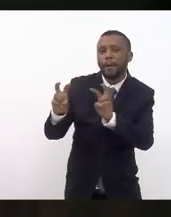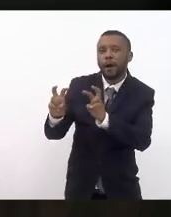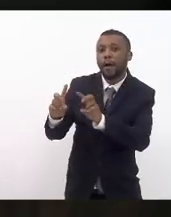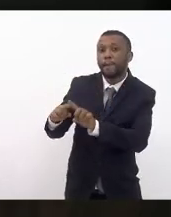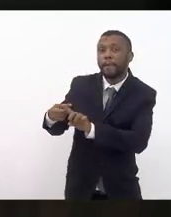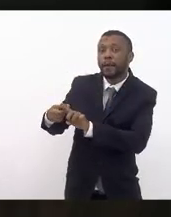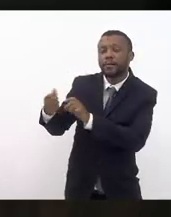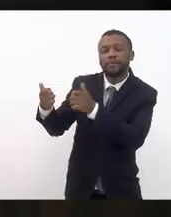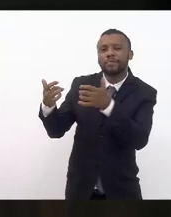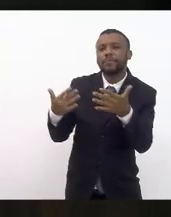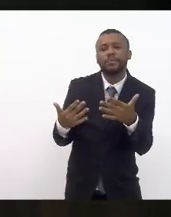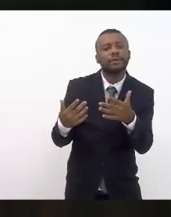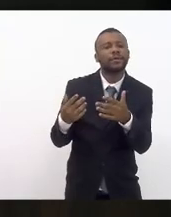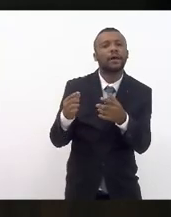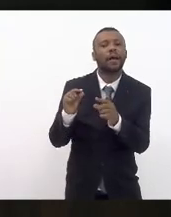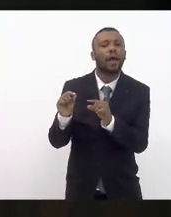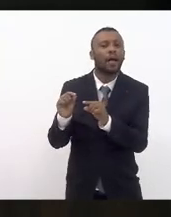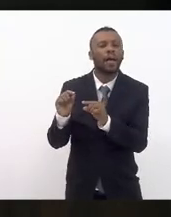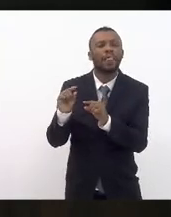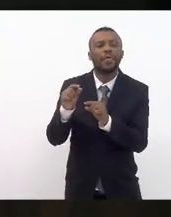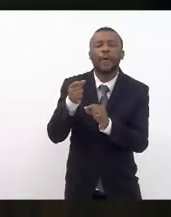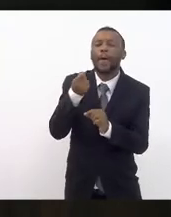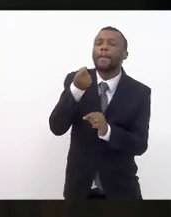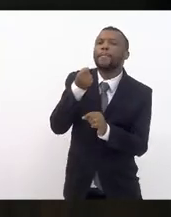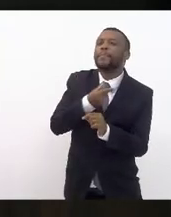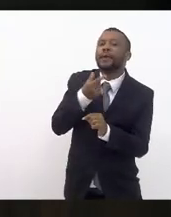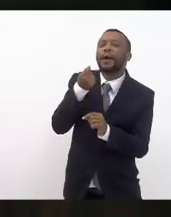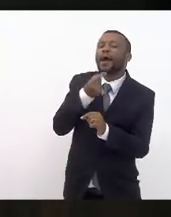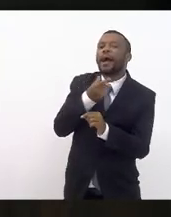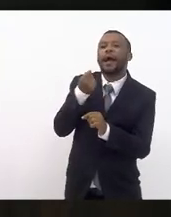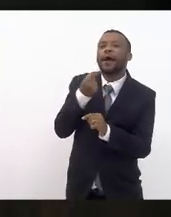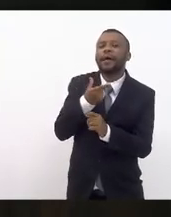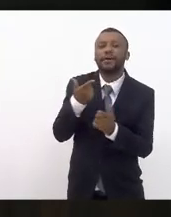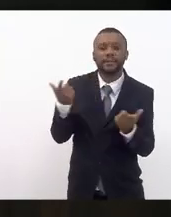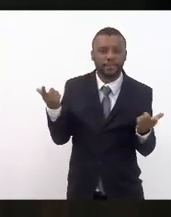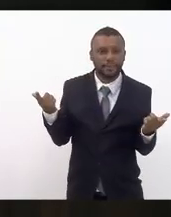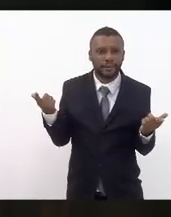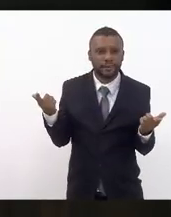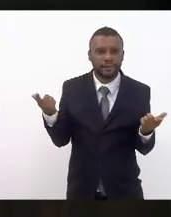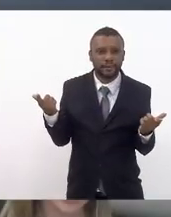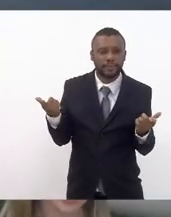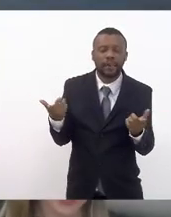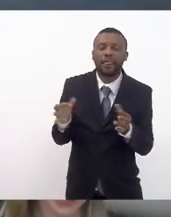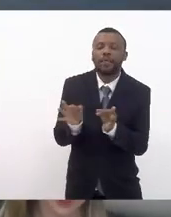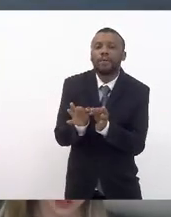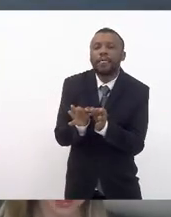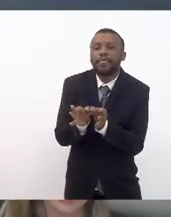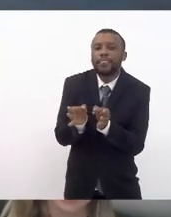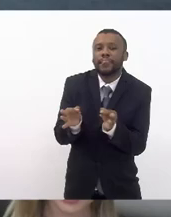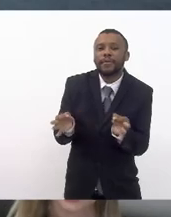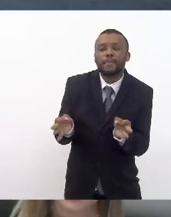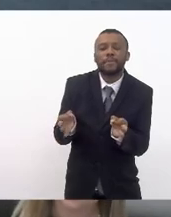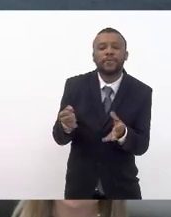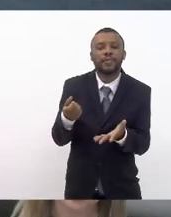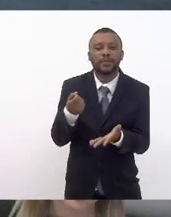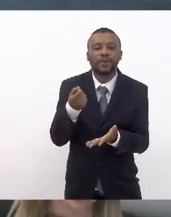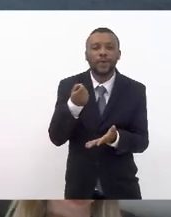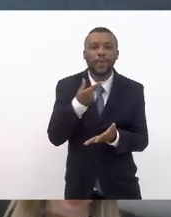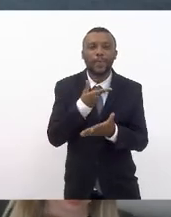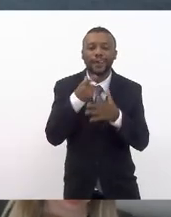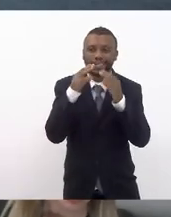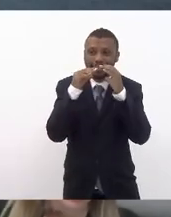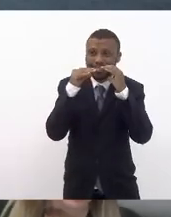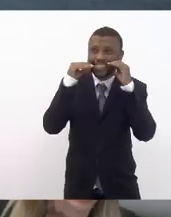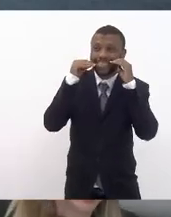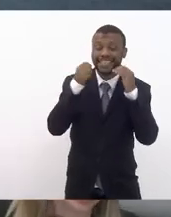dizem que estava fazendo uma piada, que era uma simples comédia,